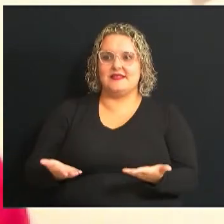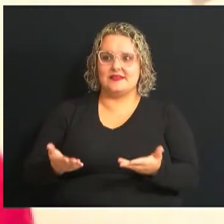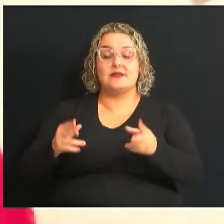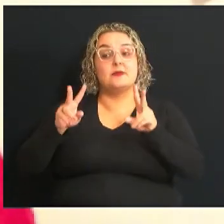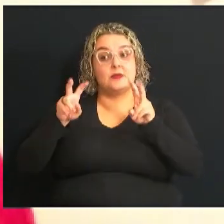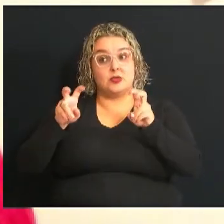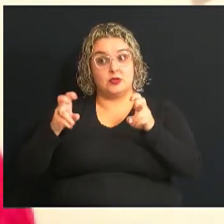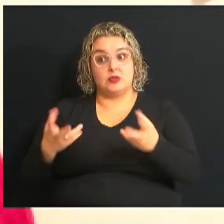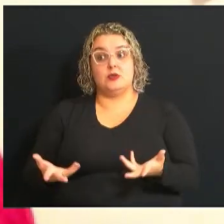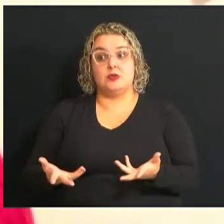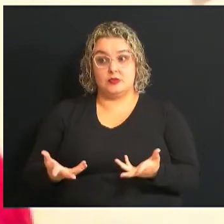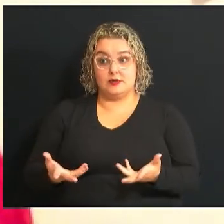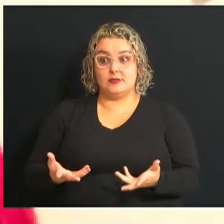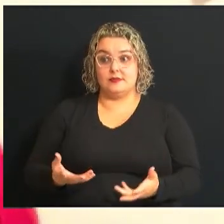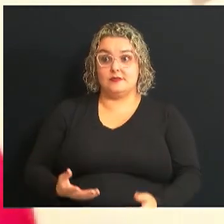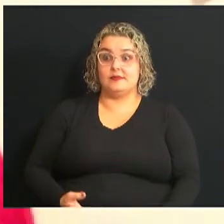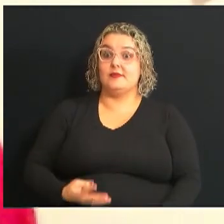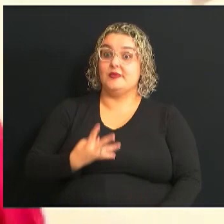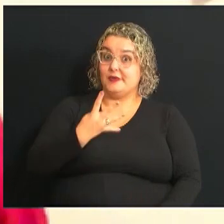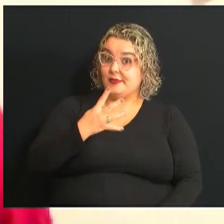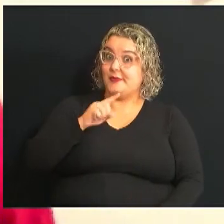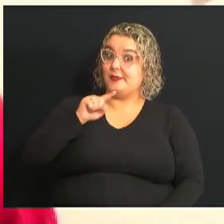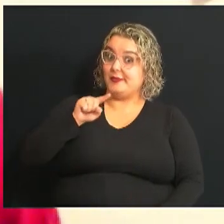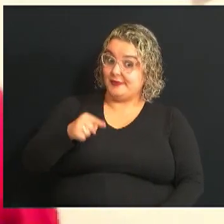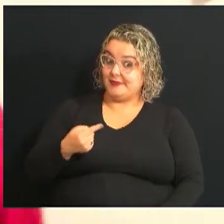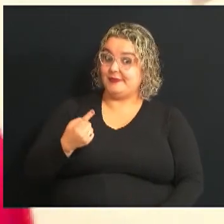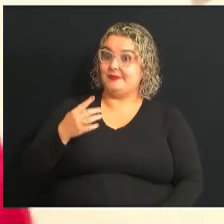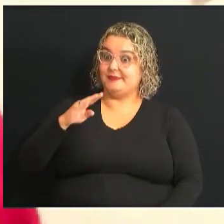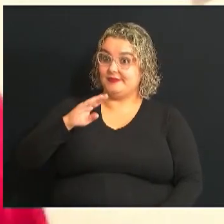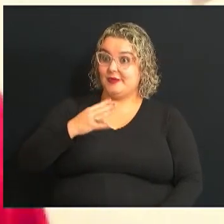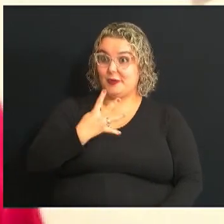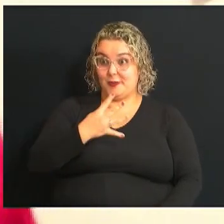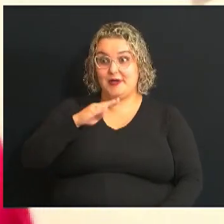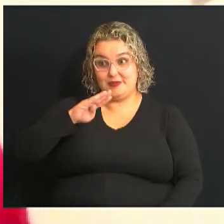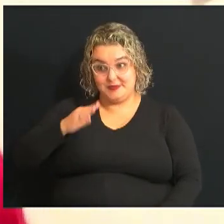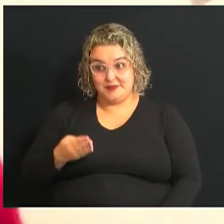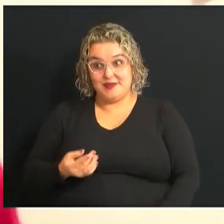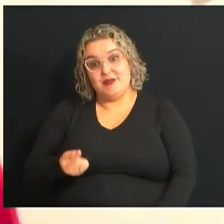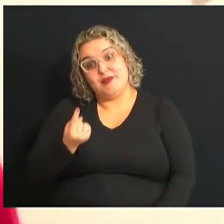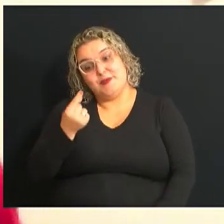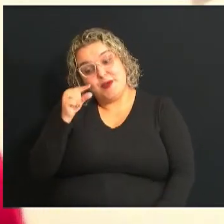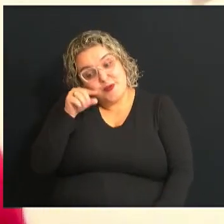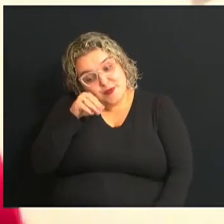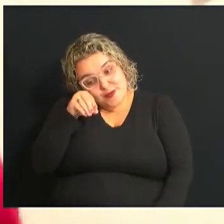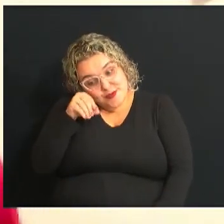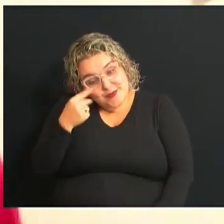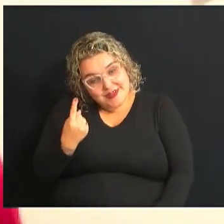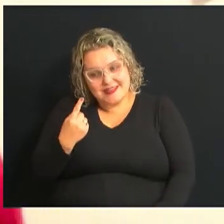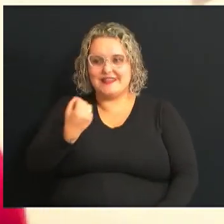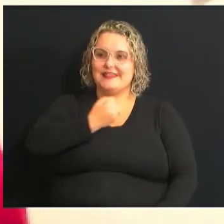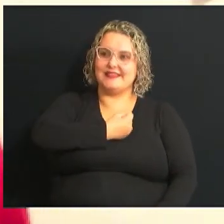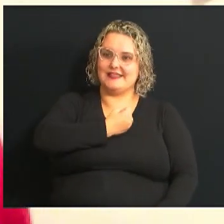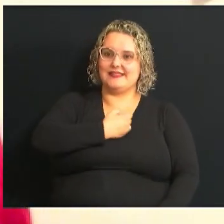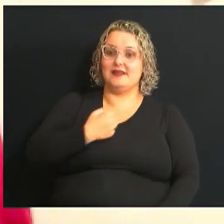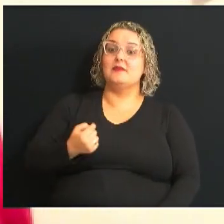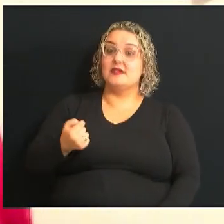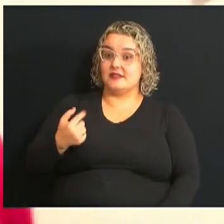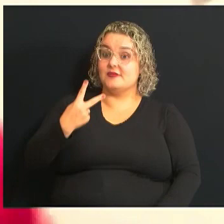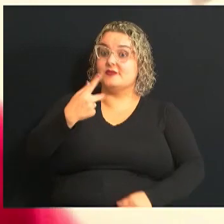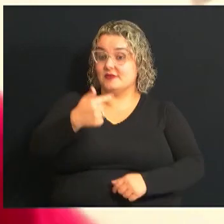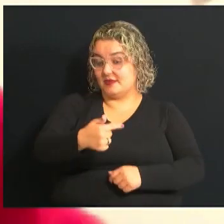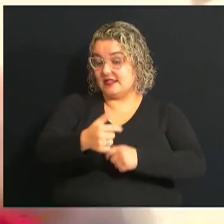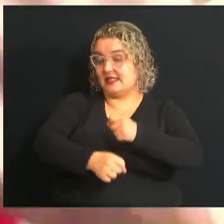Nossa, 4 bilhões de brasileiros, né? Então eu sou uma poeirinha nesse número, mas quase 7 anos